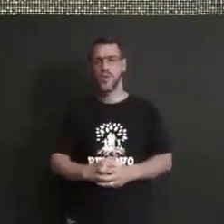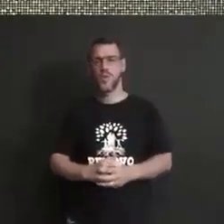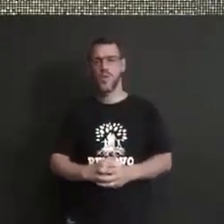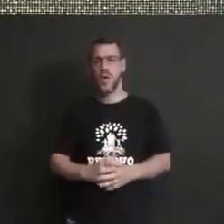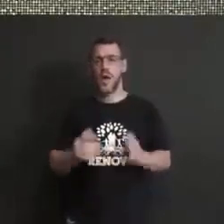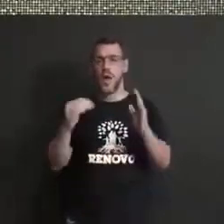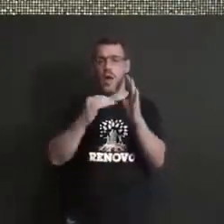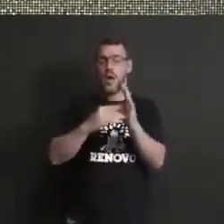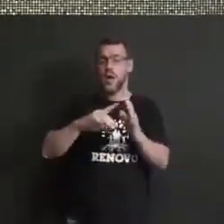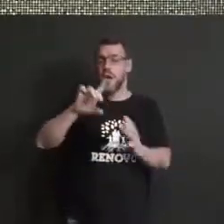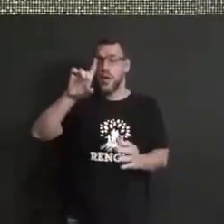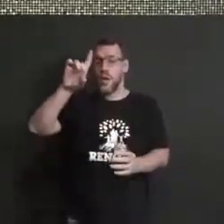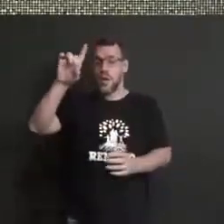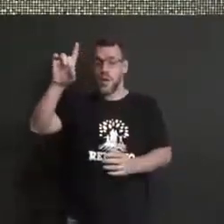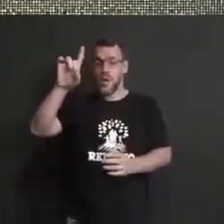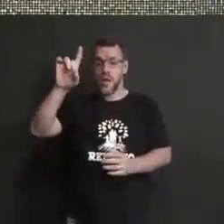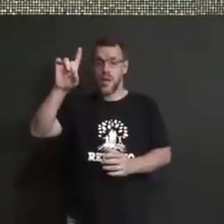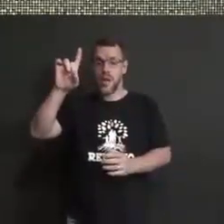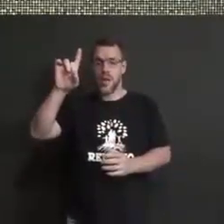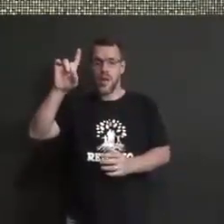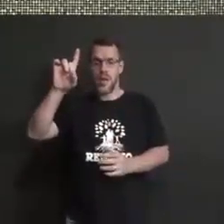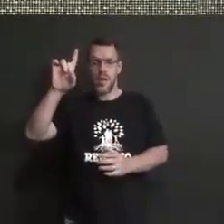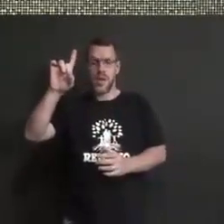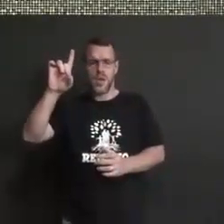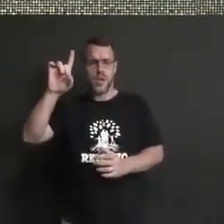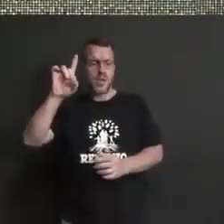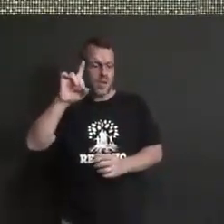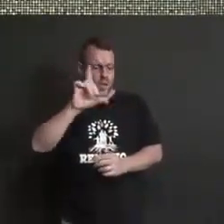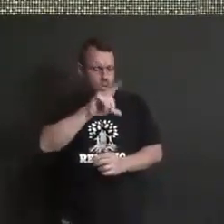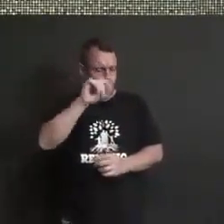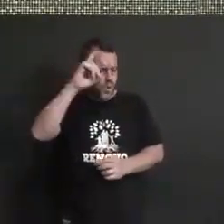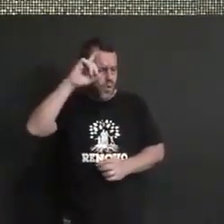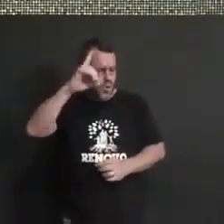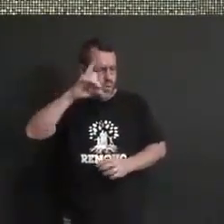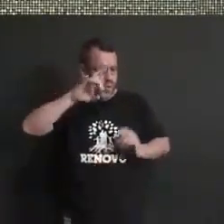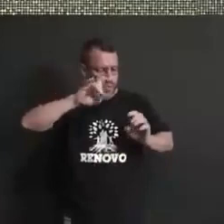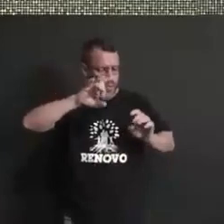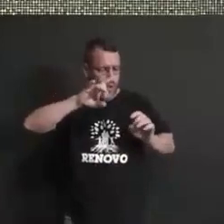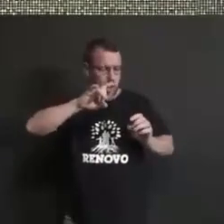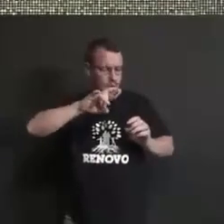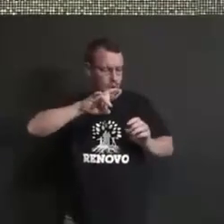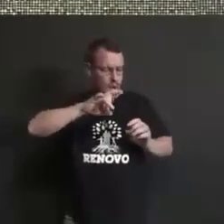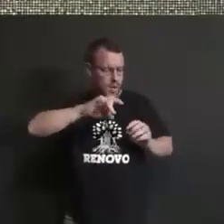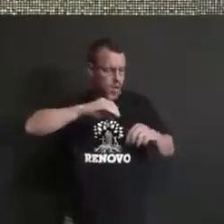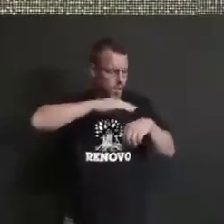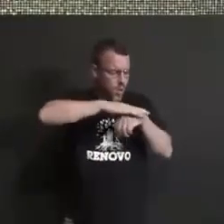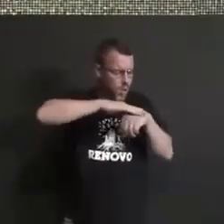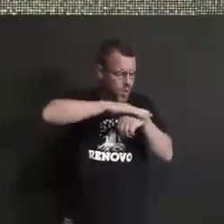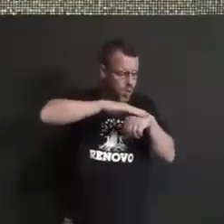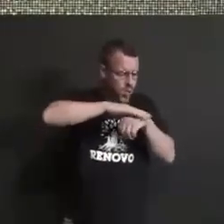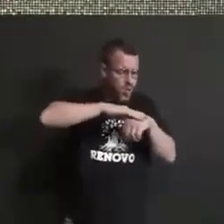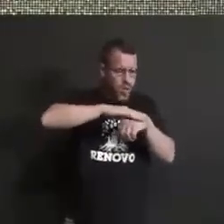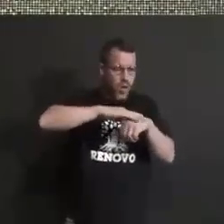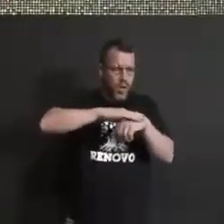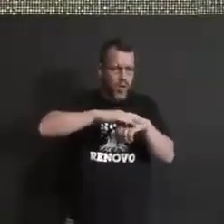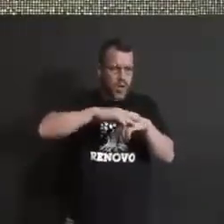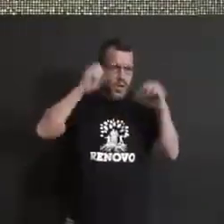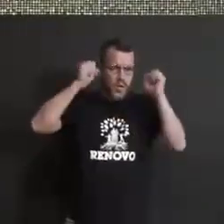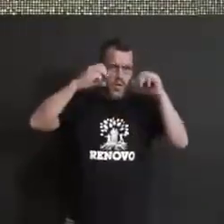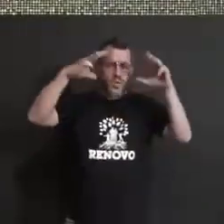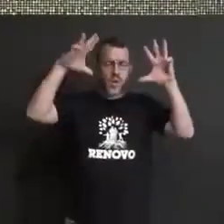Até que Deus resolve falar com ele. Está no verso 3, no verso